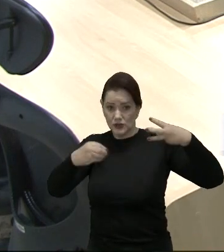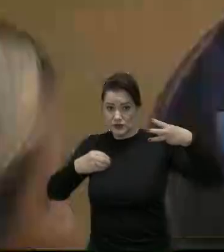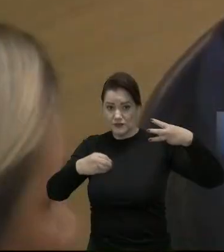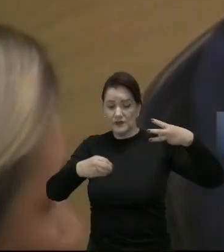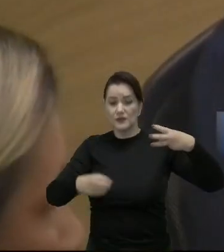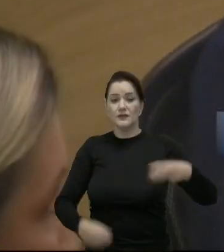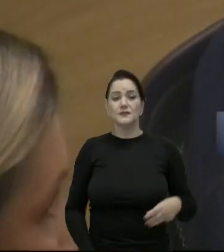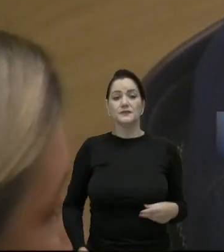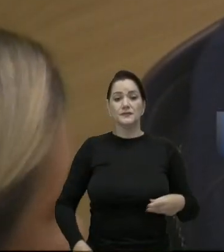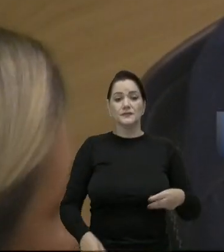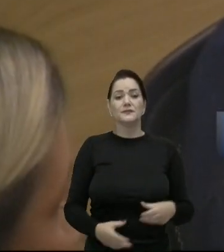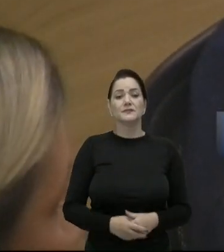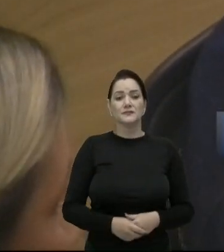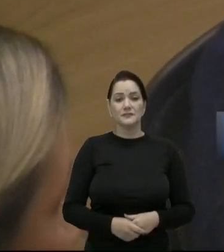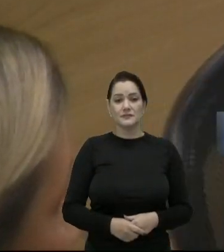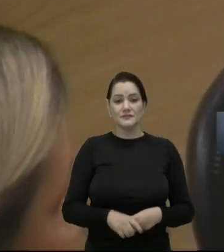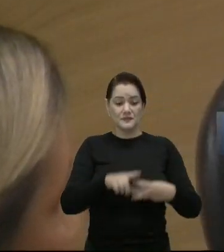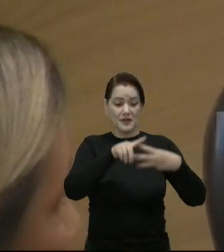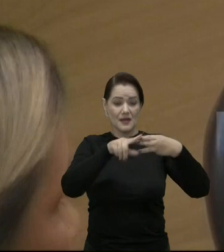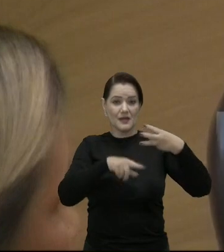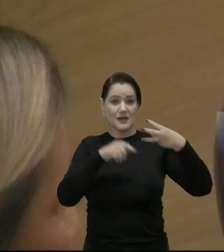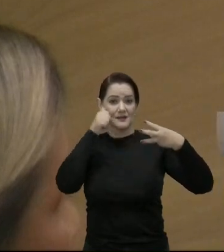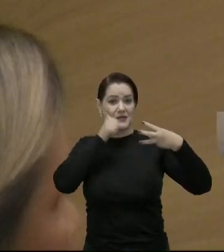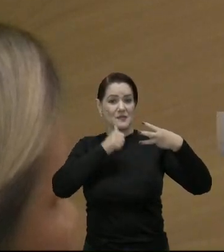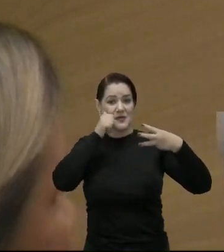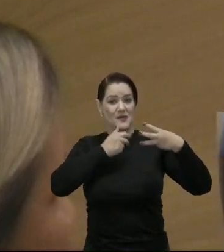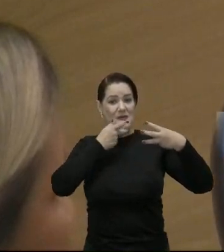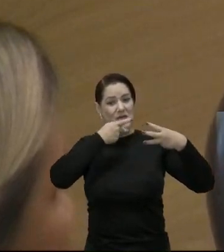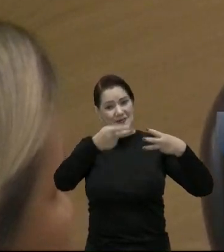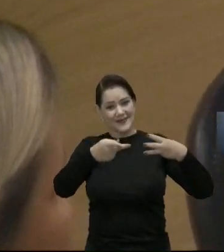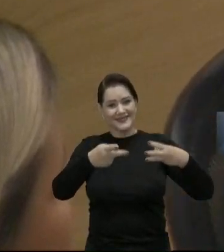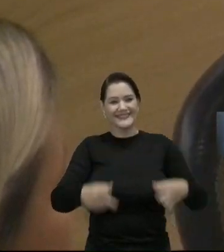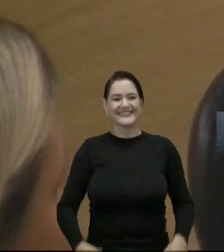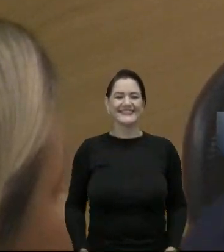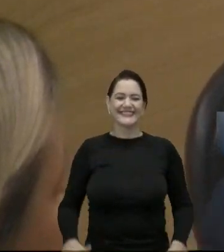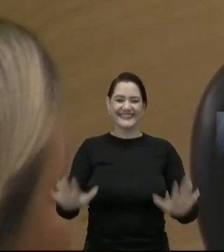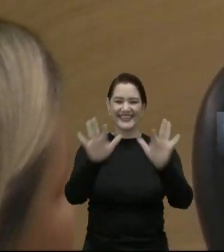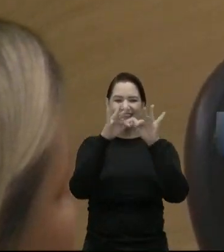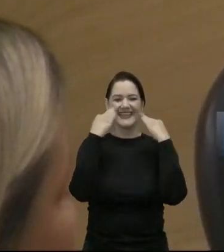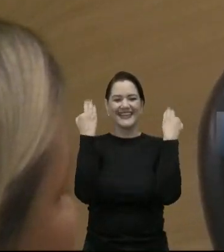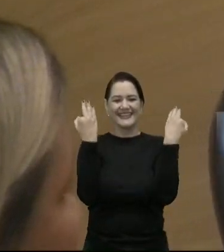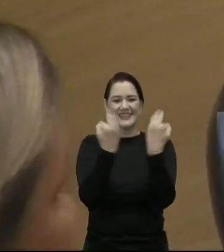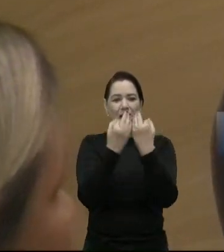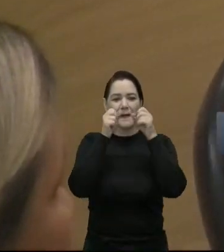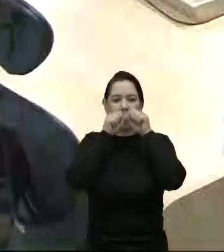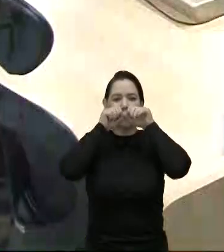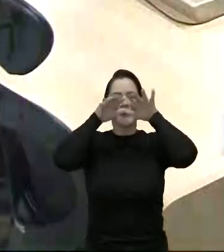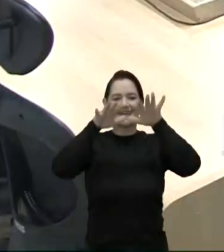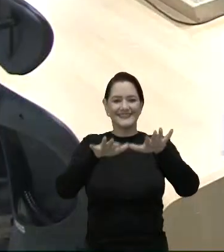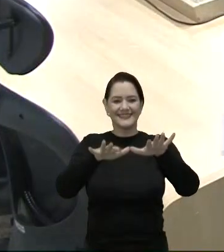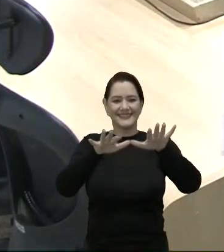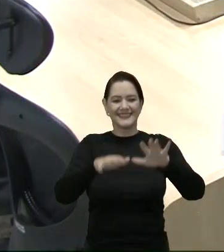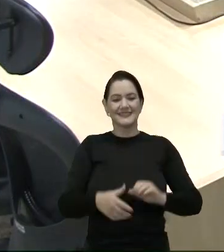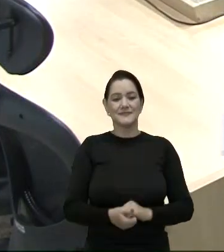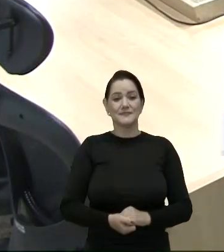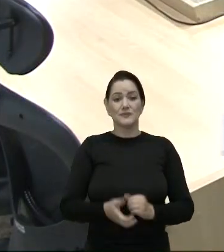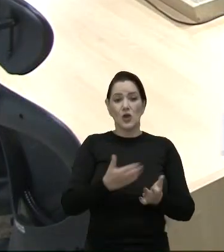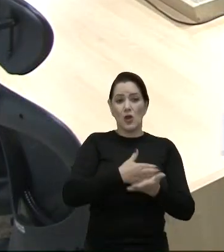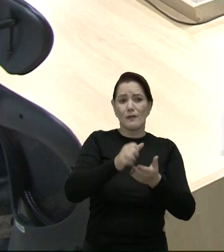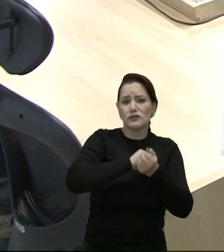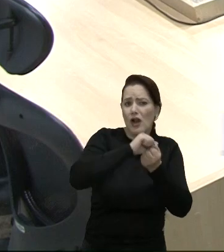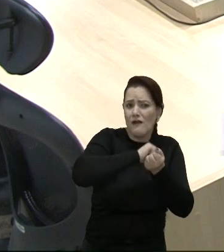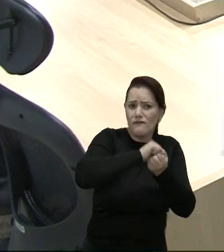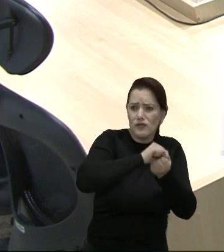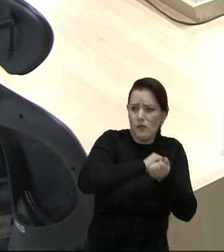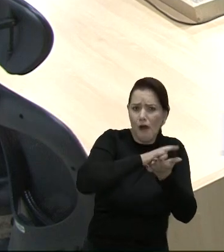Karina, Daniela e Vanessa. Como ele diz, uma família abençoada. Começou lavando